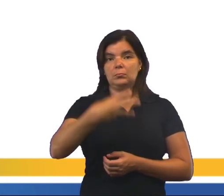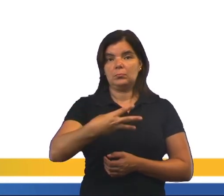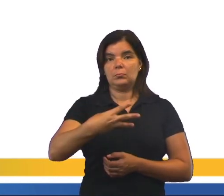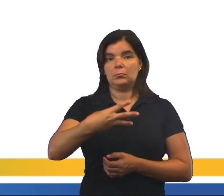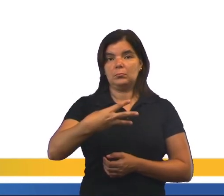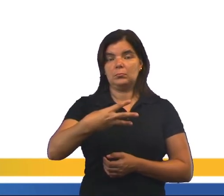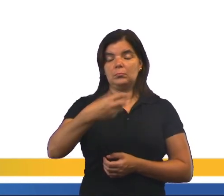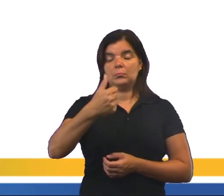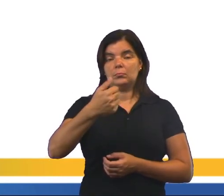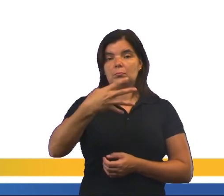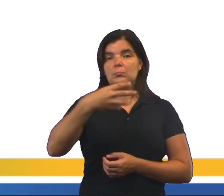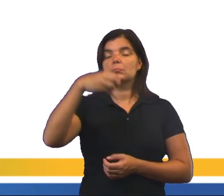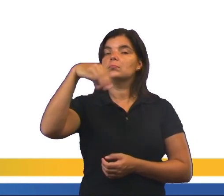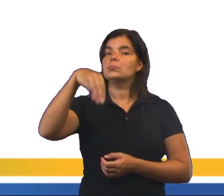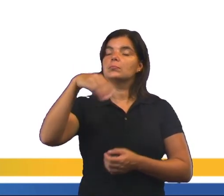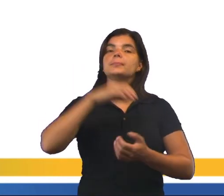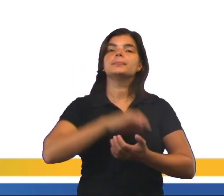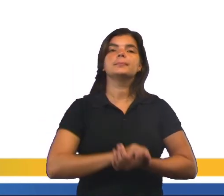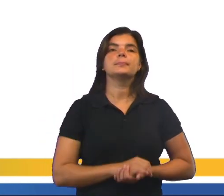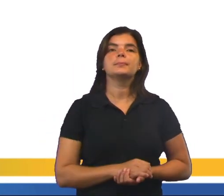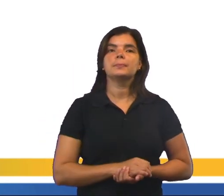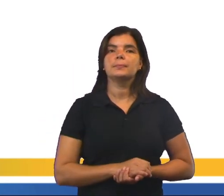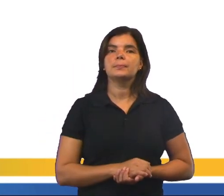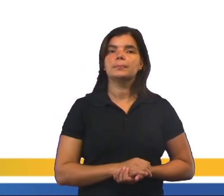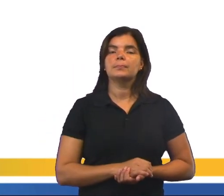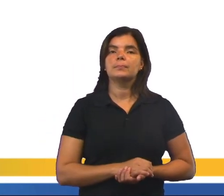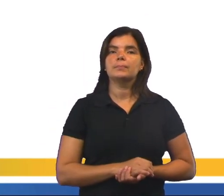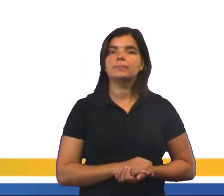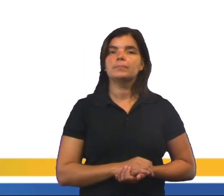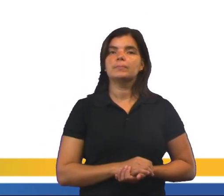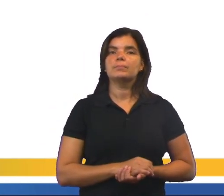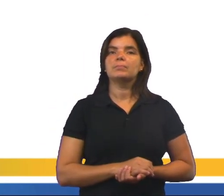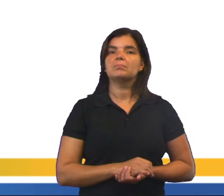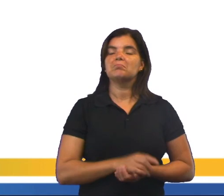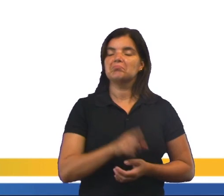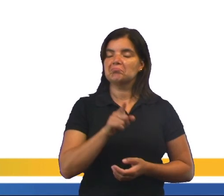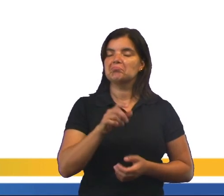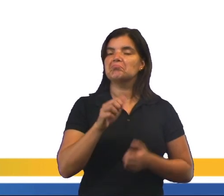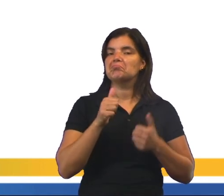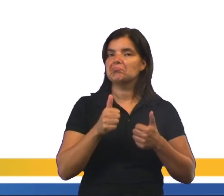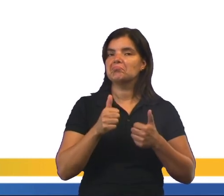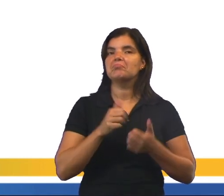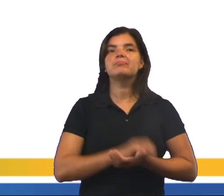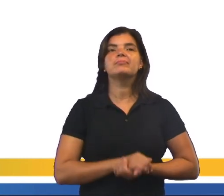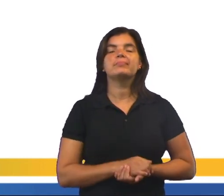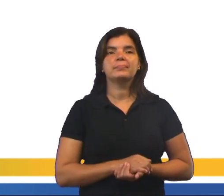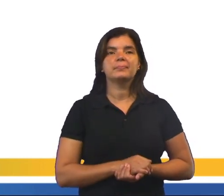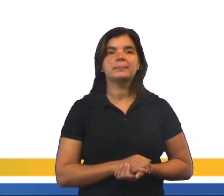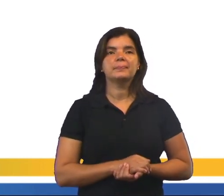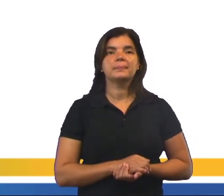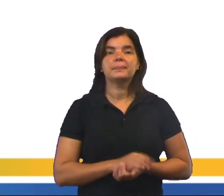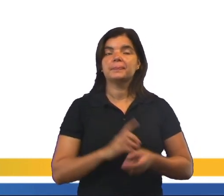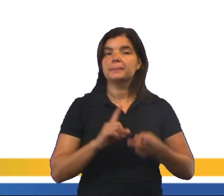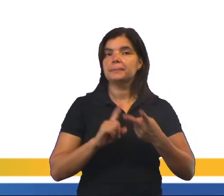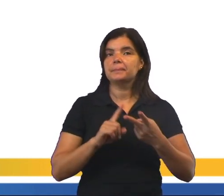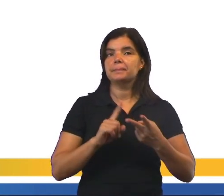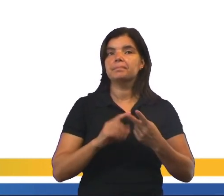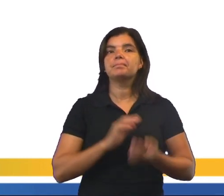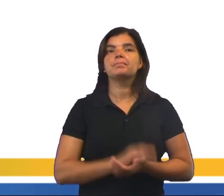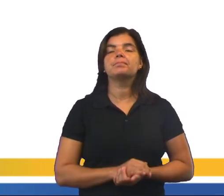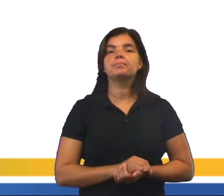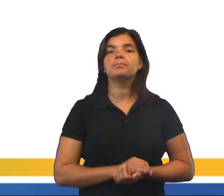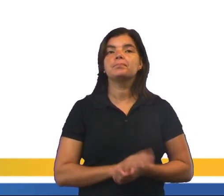pista é 314 metros, né? Você arrasa. Mais uma,